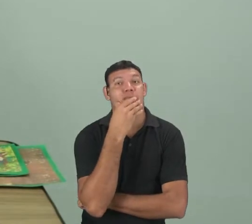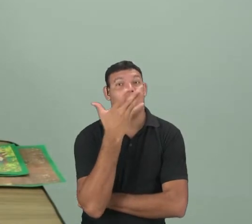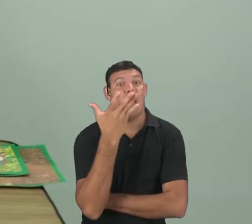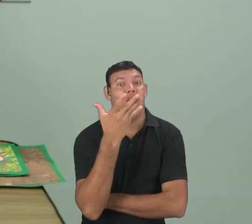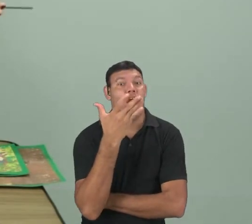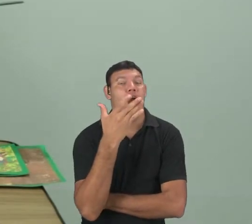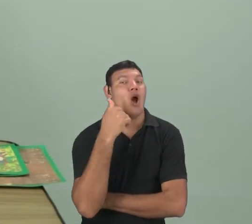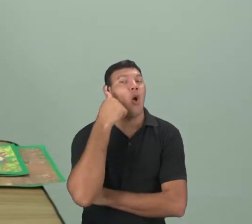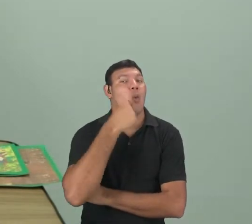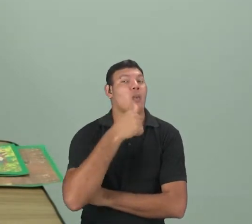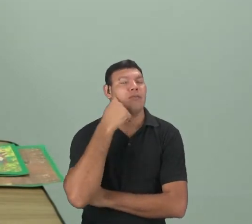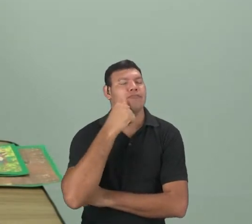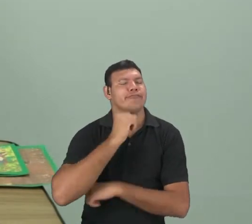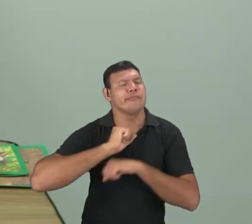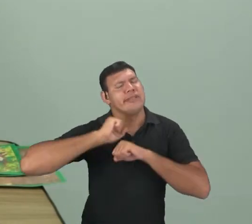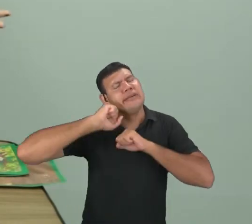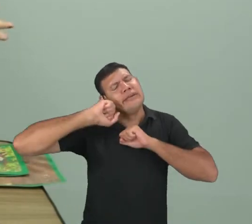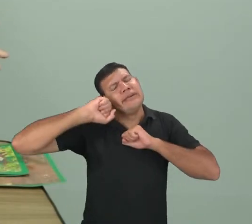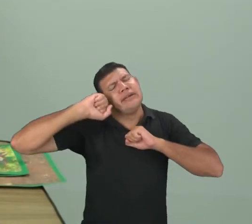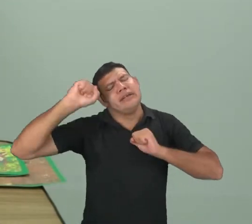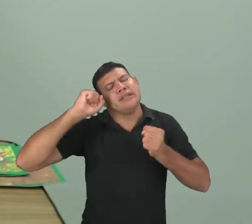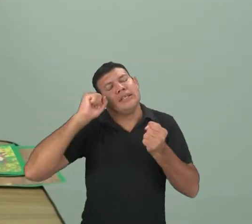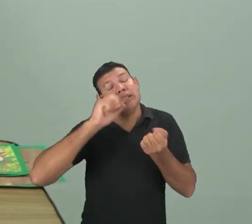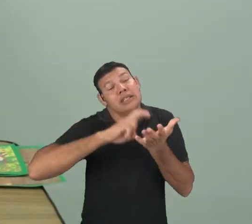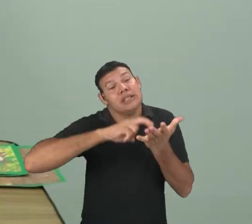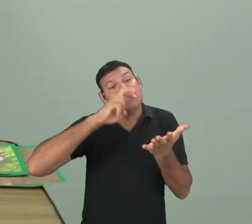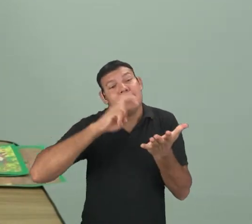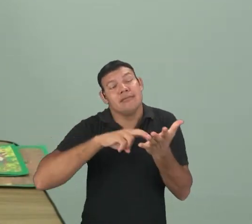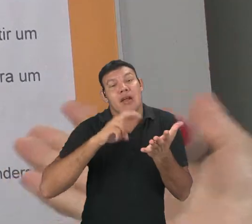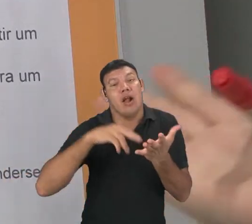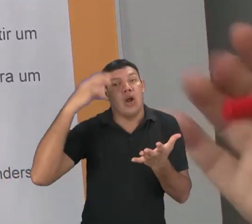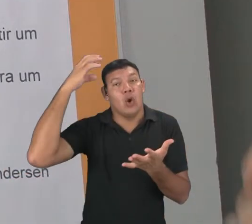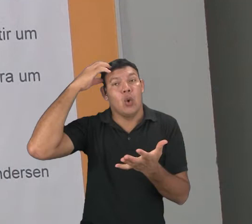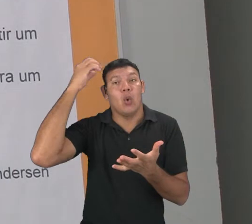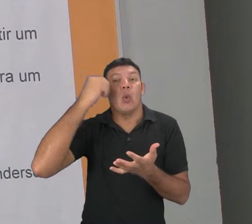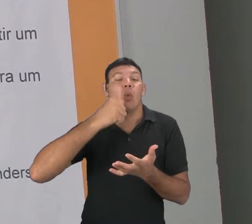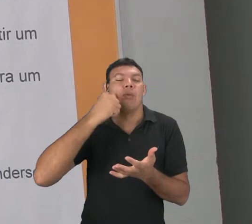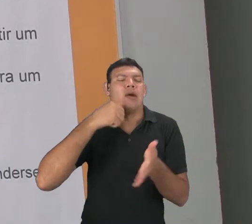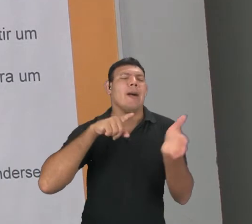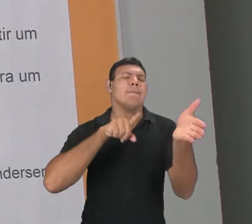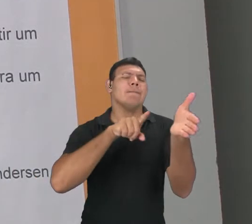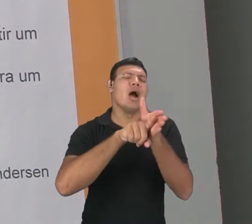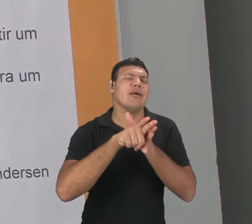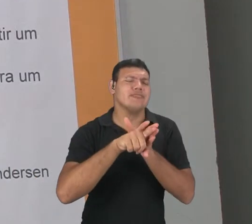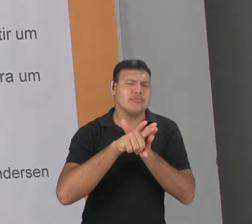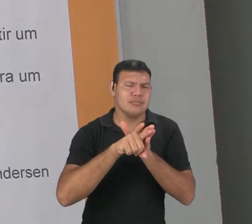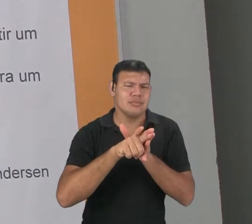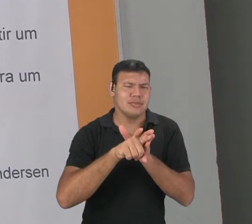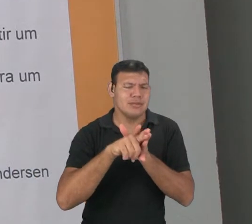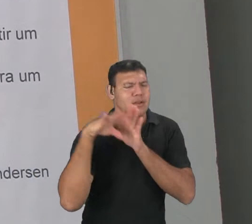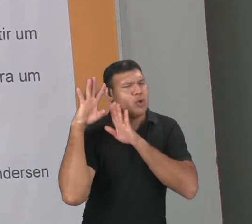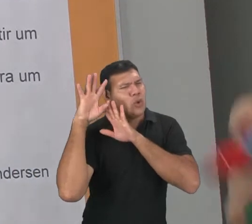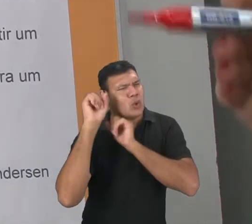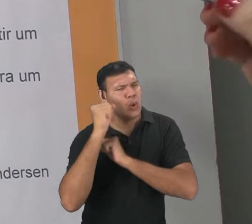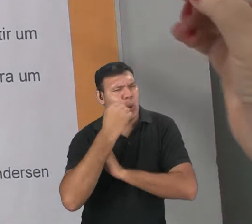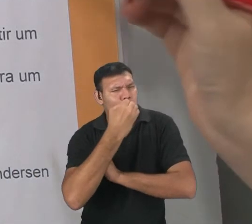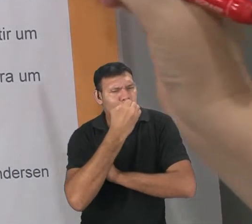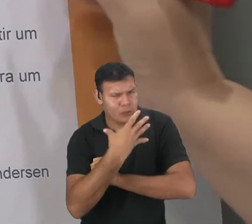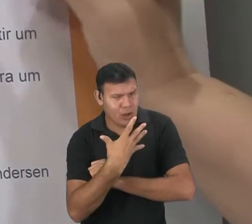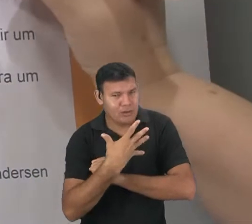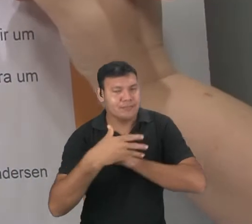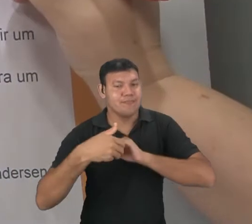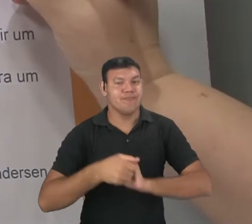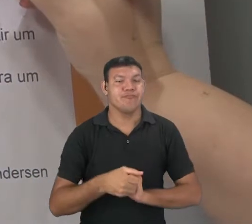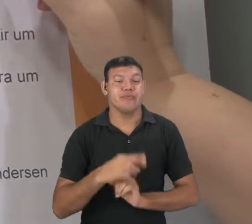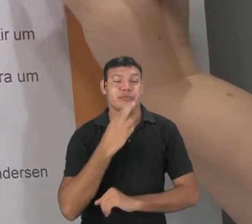quando acorda de manhã, a rainha pergunta para ela se ela dormiu, se dormiu bem, né? O que ela